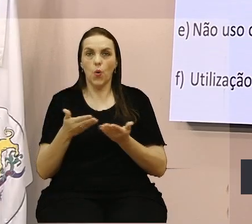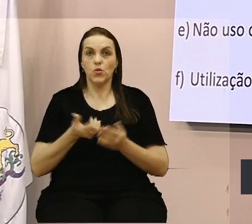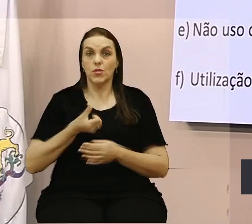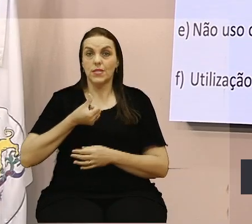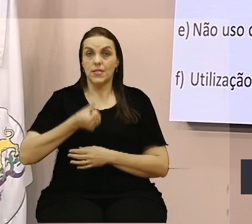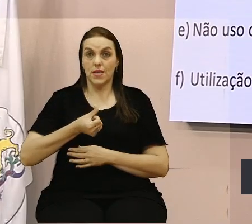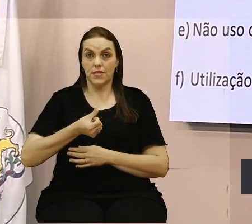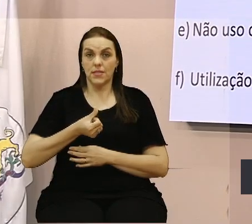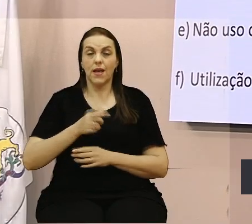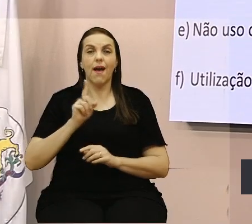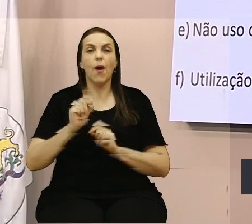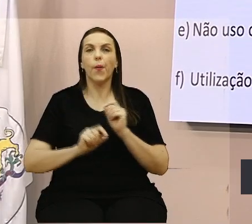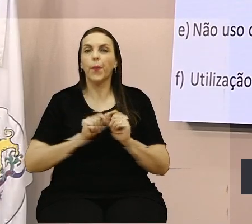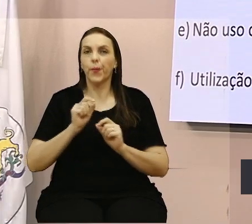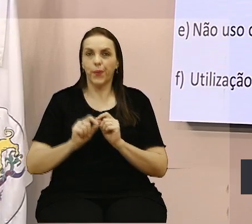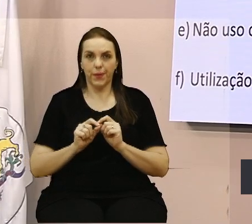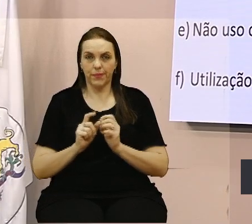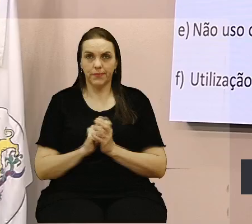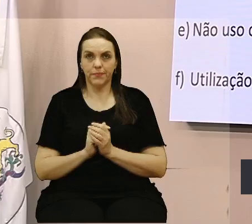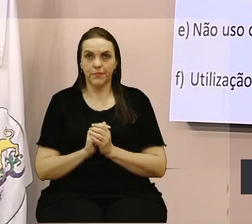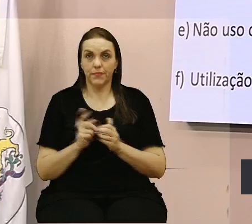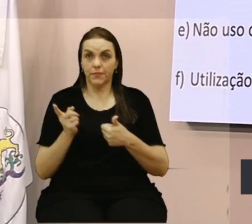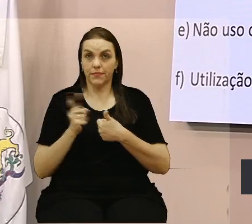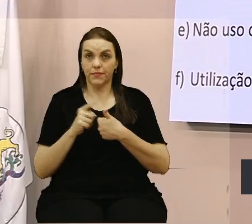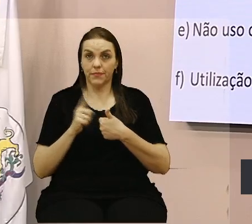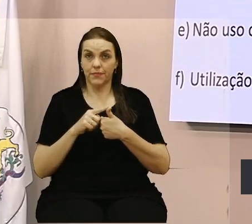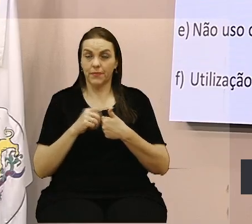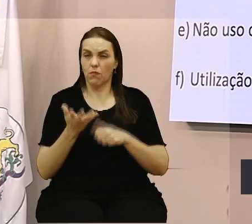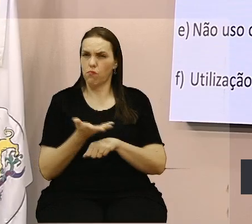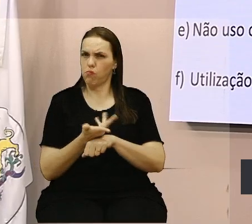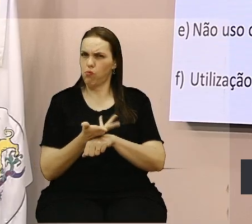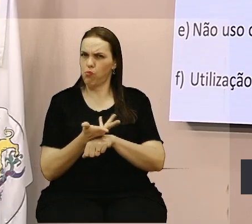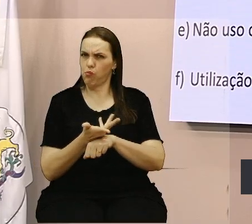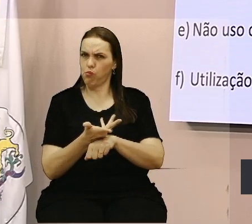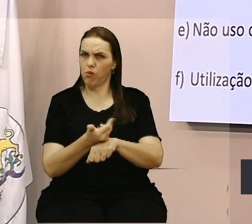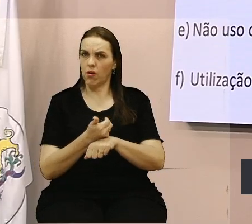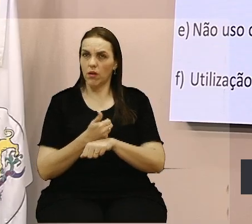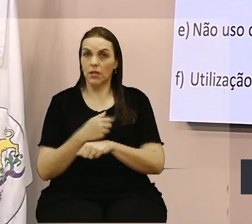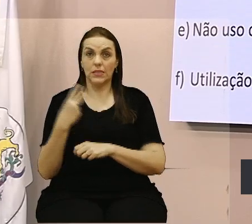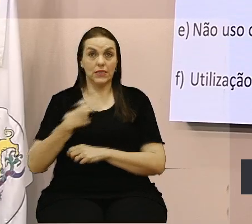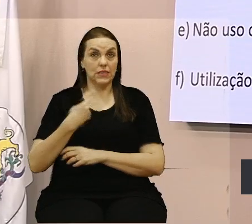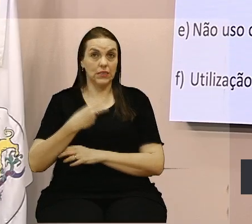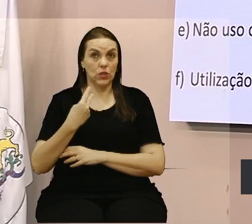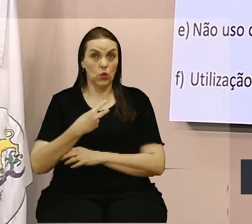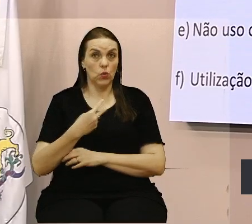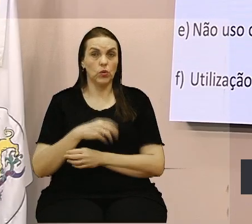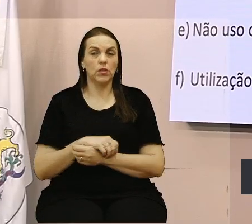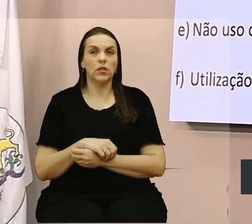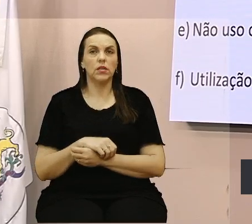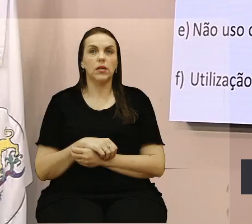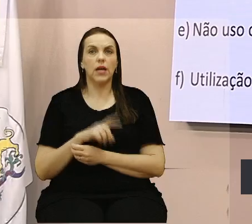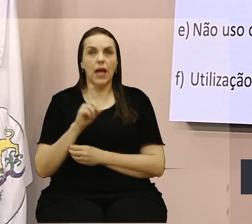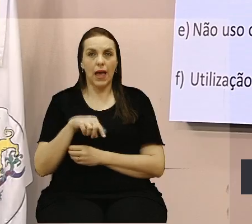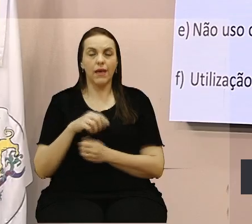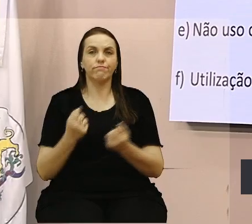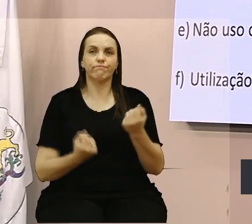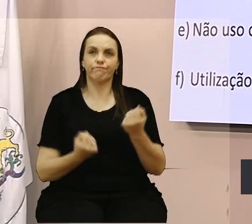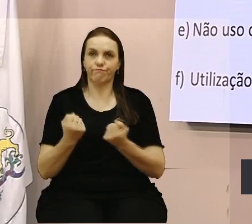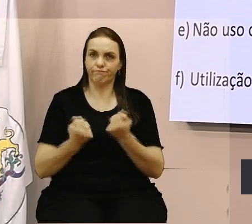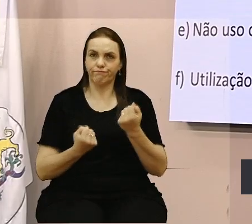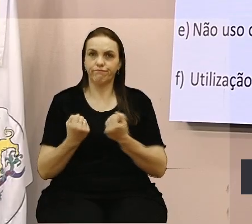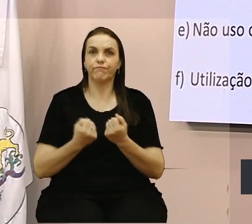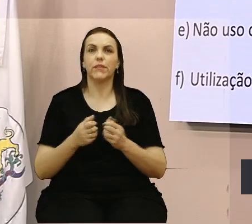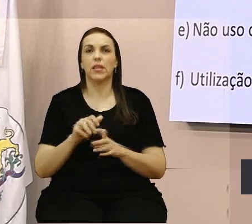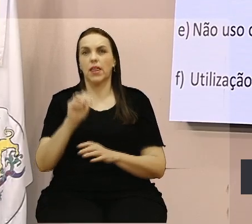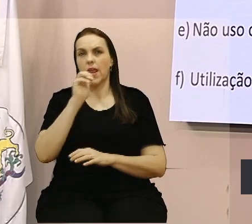6, que é a número 1 é o excesso de velocidade, a segunda é principalmente a direção, né,